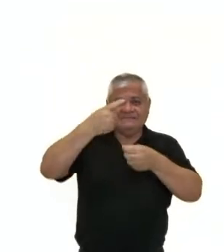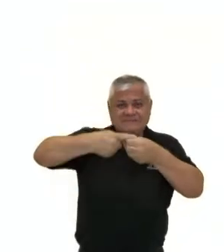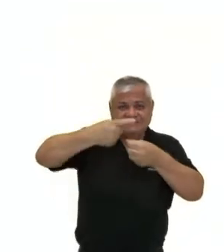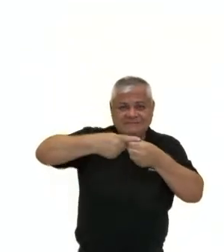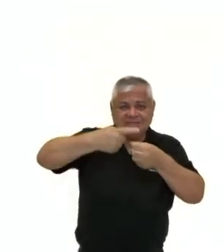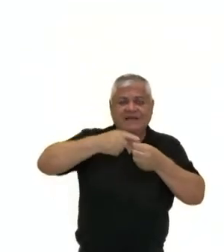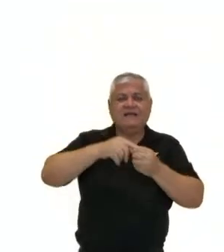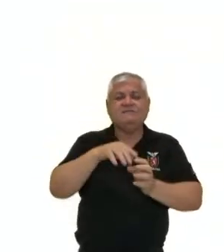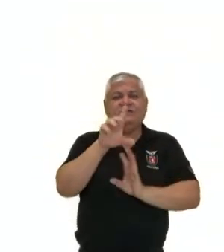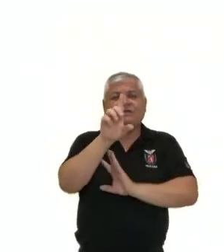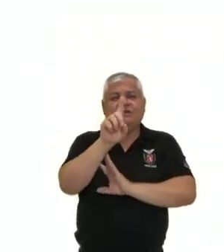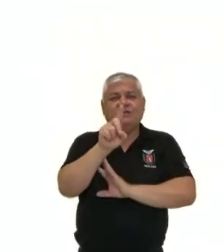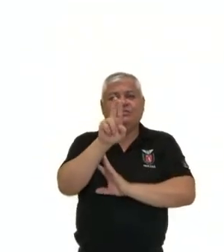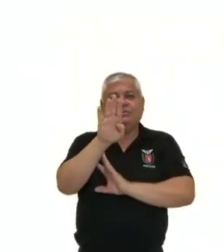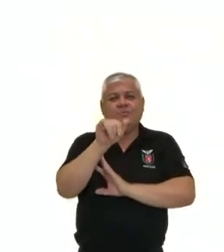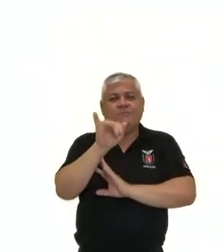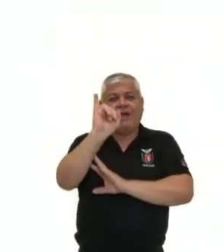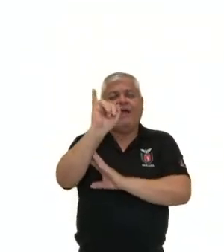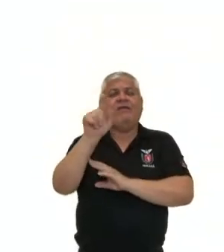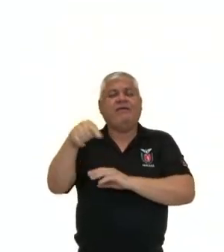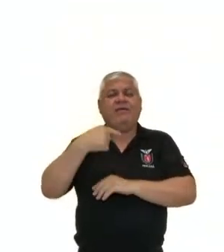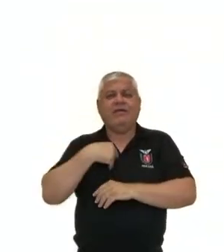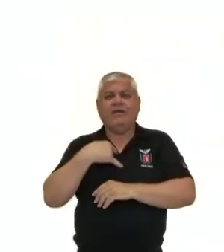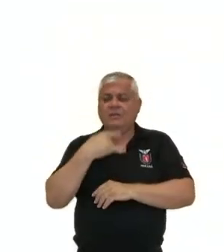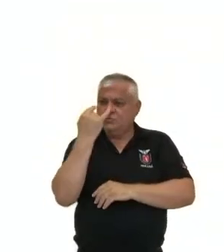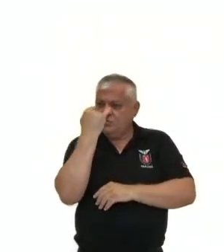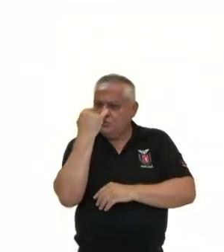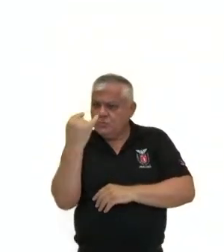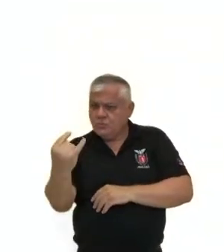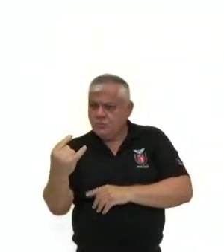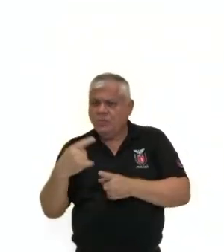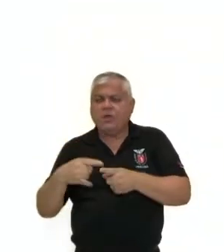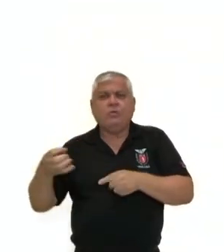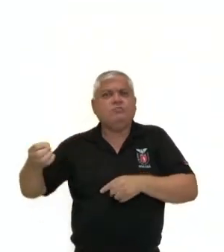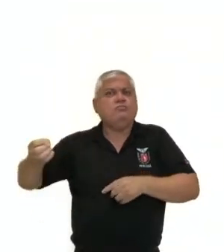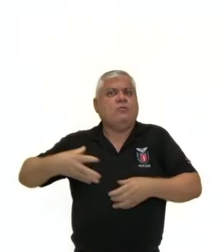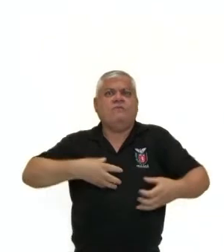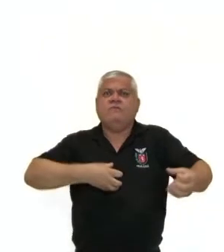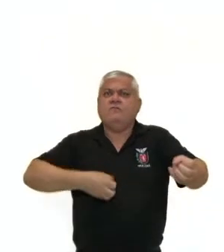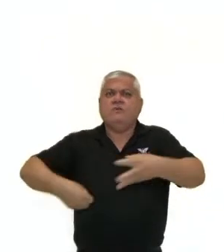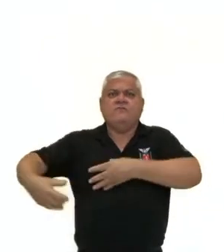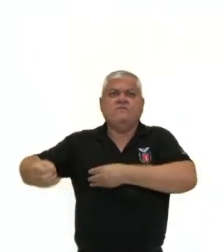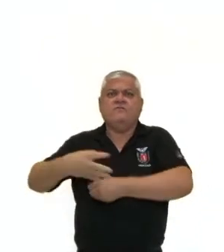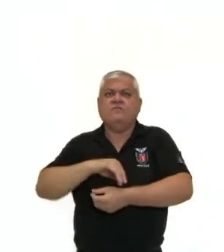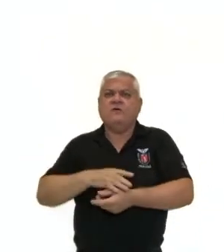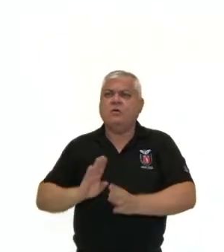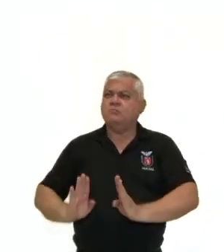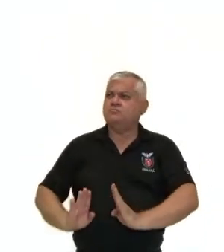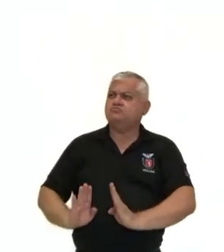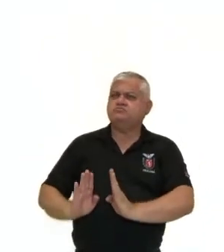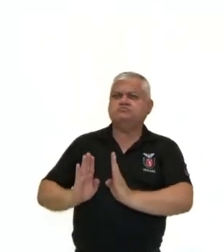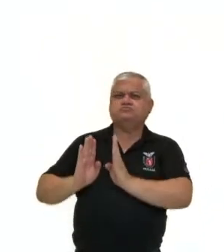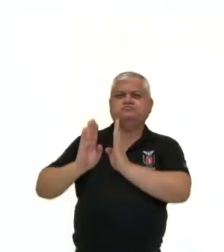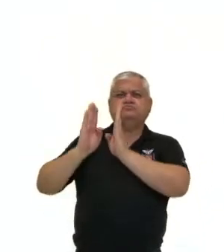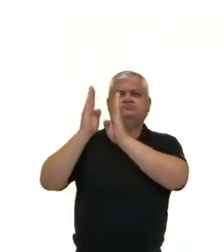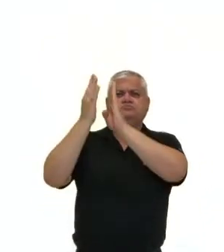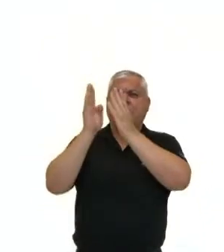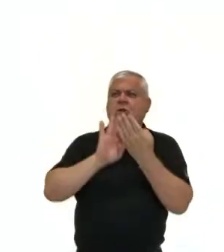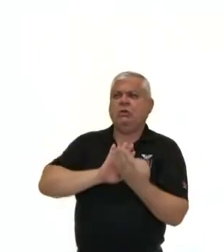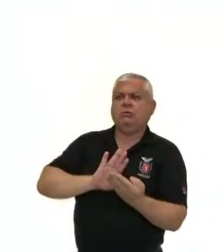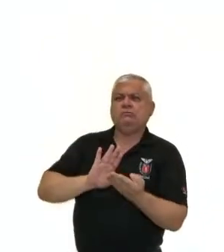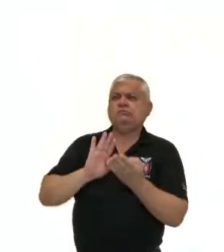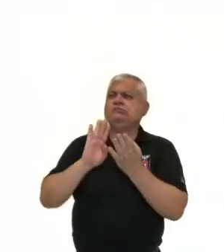Unidos foram as primeiras cidades a chamar a atenção pelos seus modernos conjuntos de edifícios posteriormente Omã Qatar